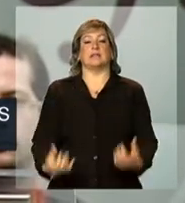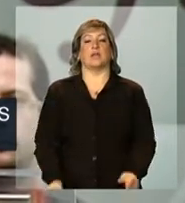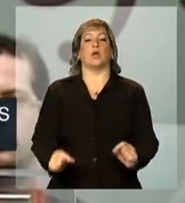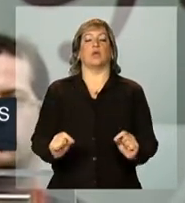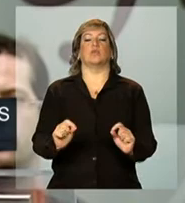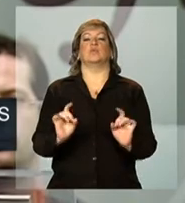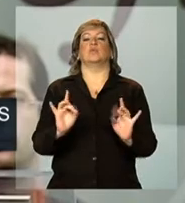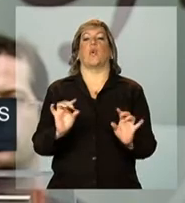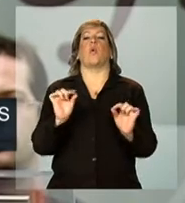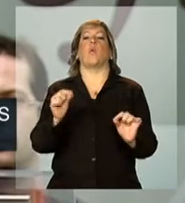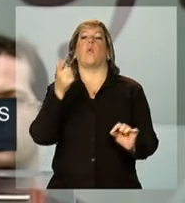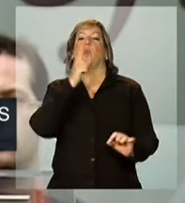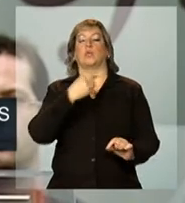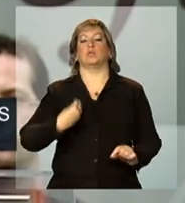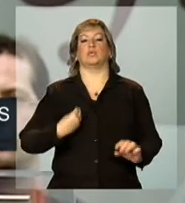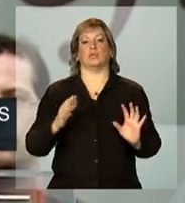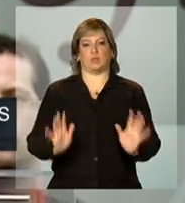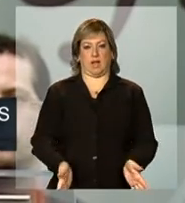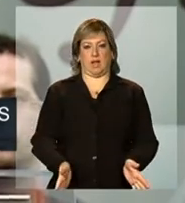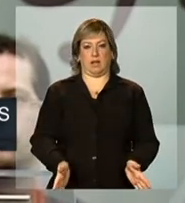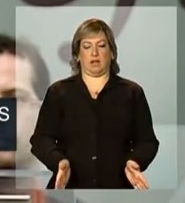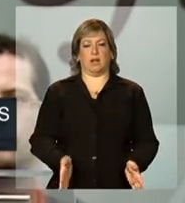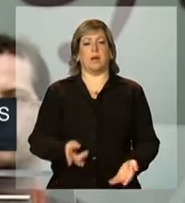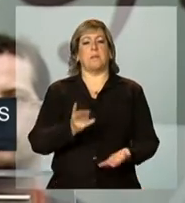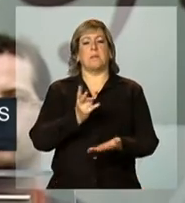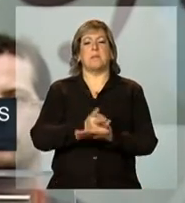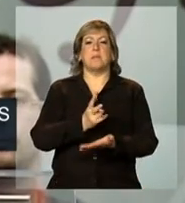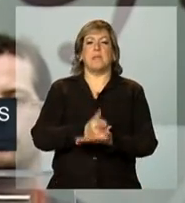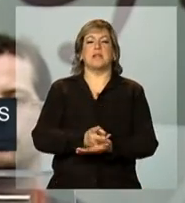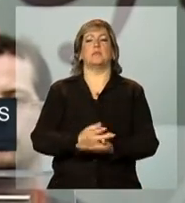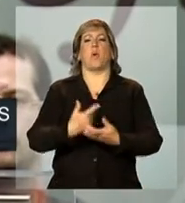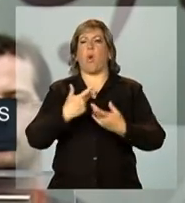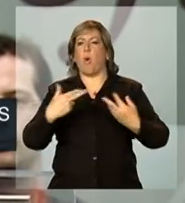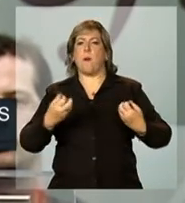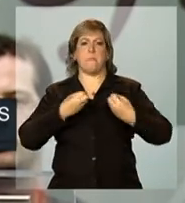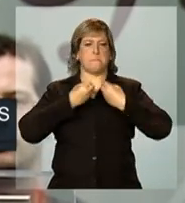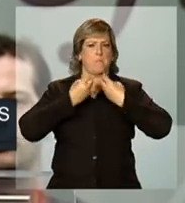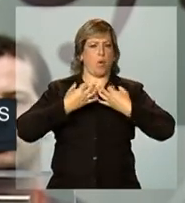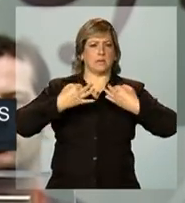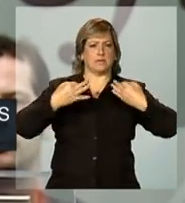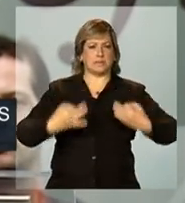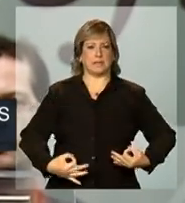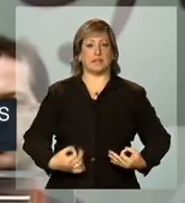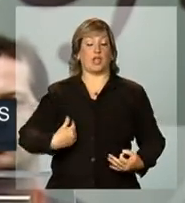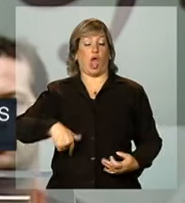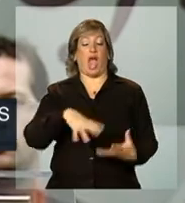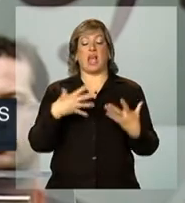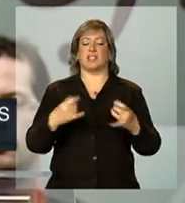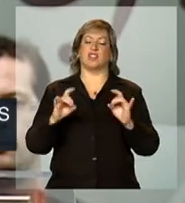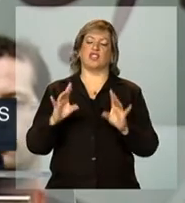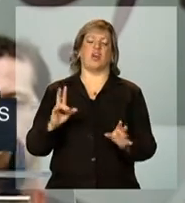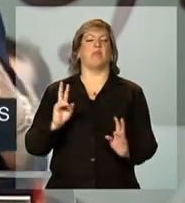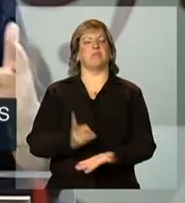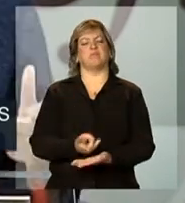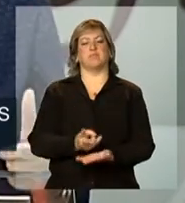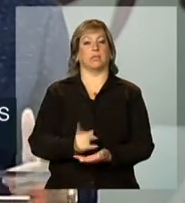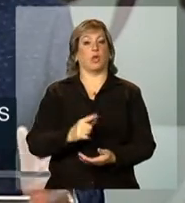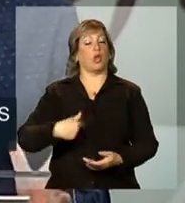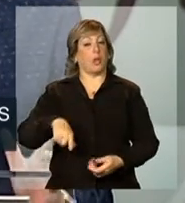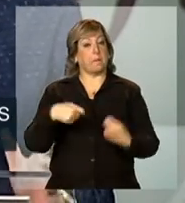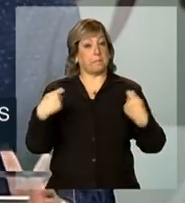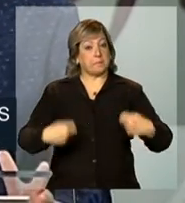ocorreu, mesmo que tenha sido bem feito, correto. Nós temos sempre de querer